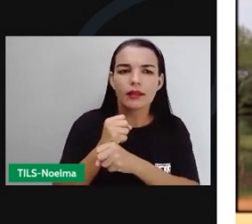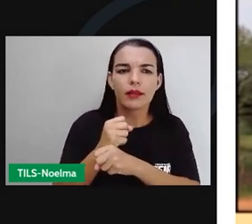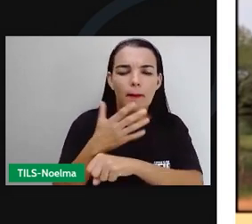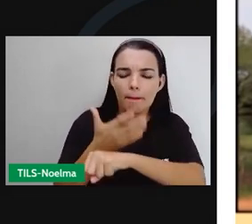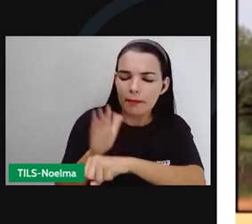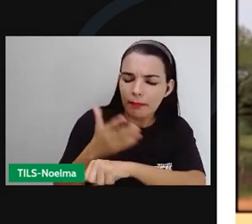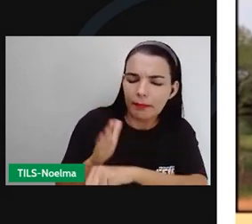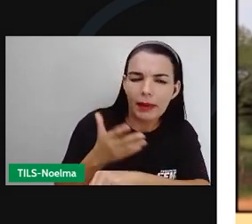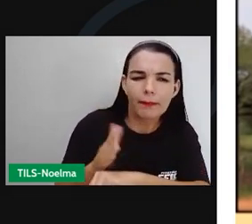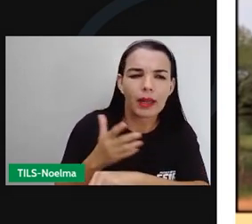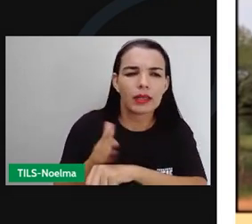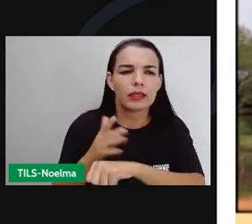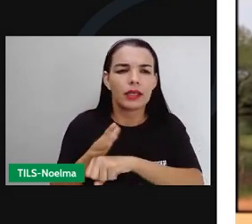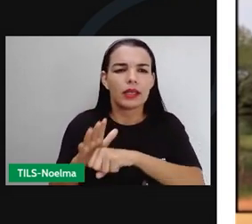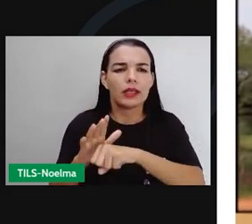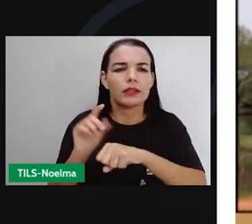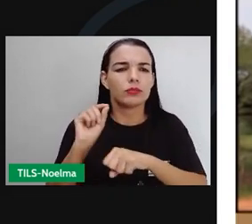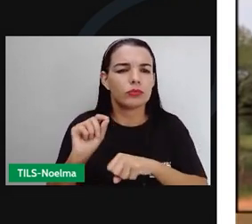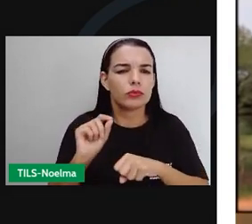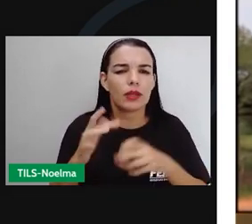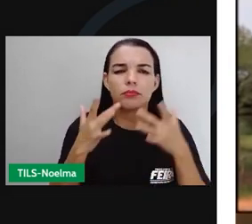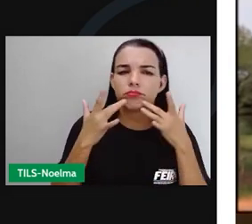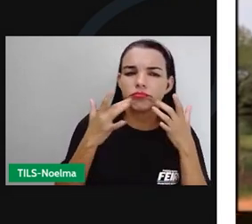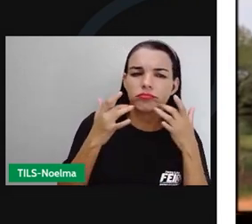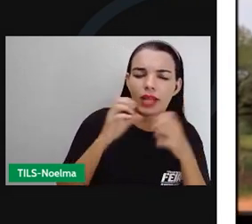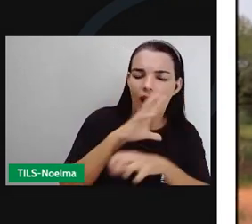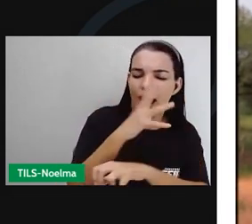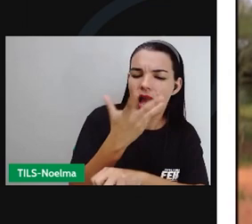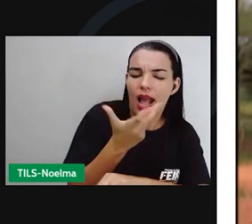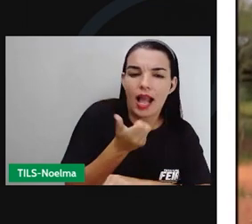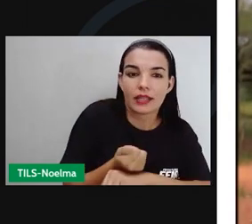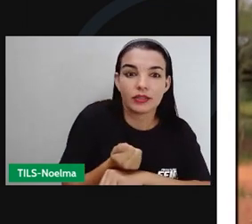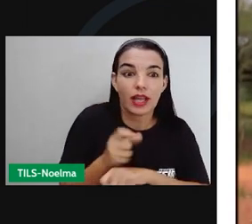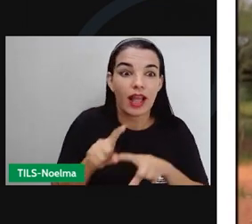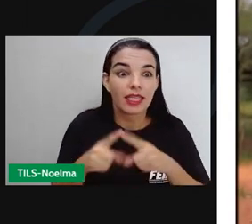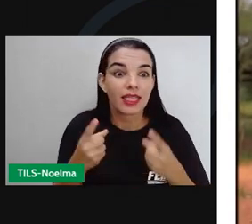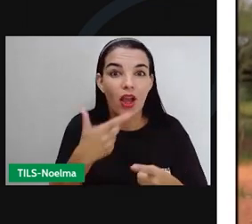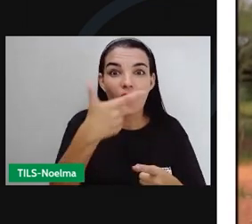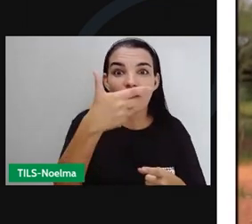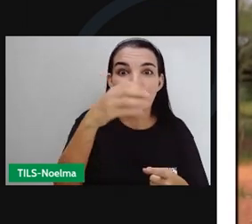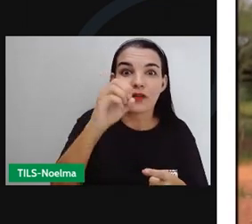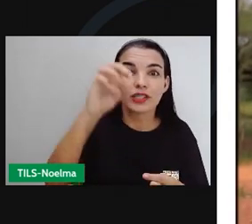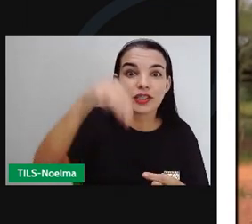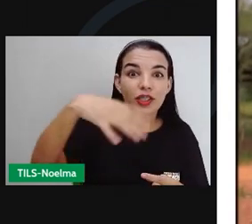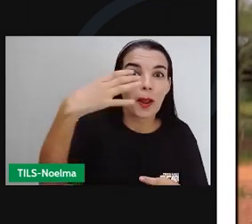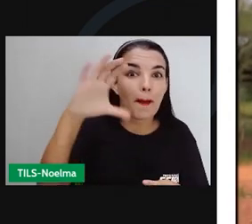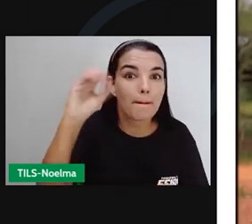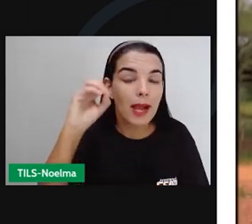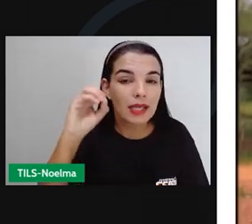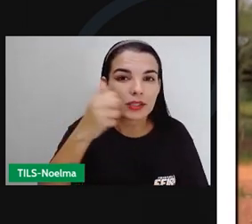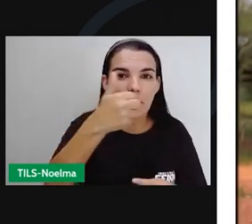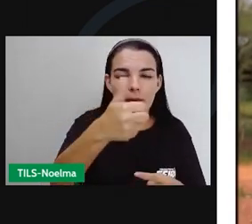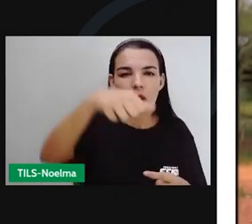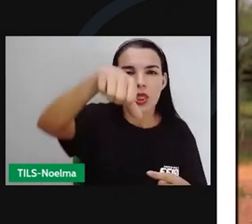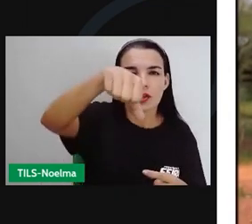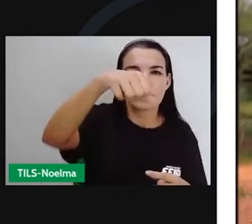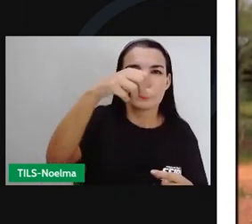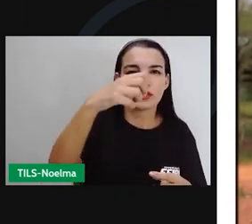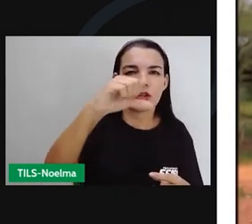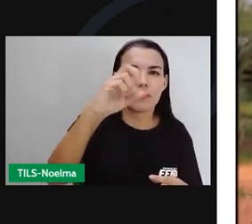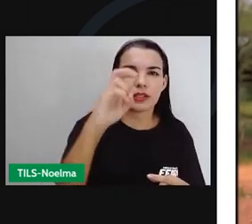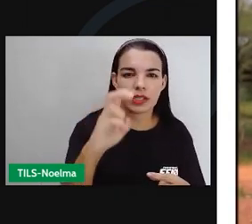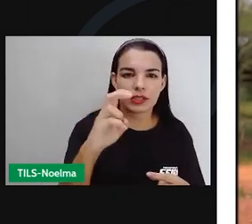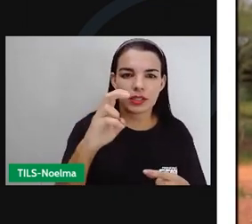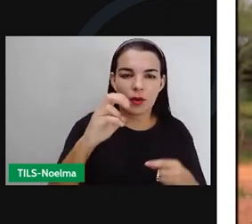preparando o elenco, preparando o espetáculo e finalmente no dia 20 de março de 1995, em praça